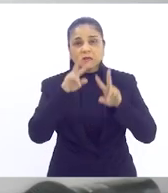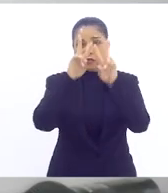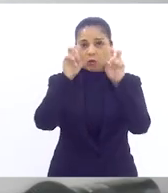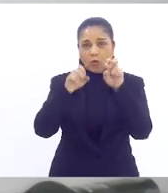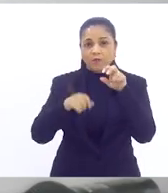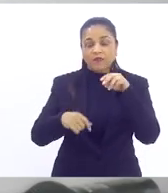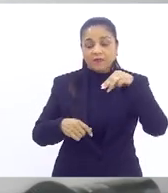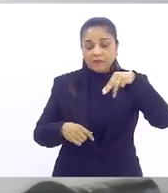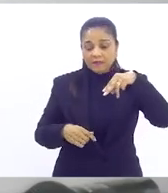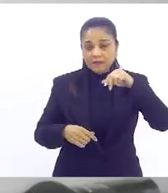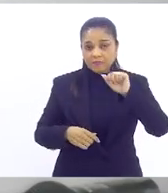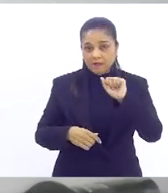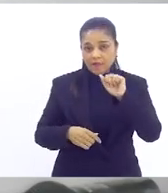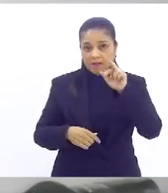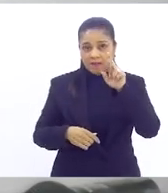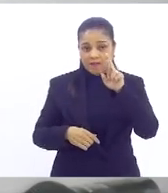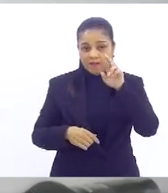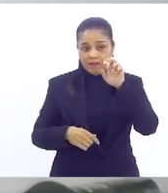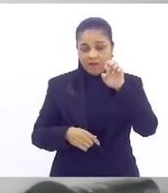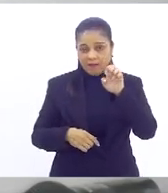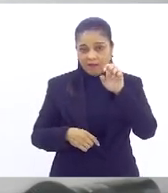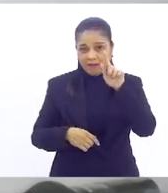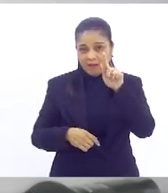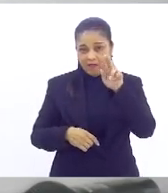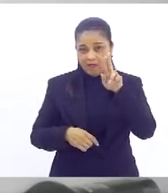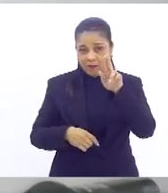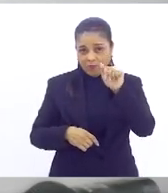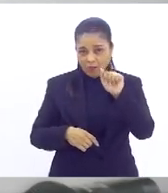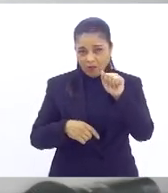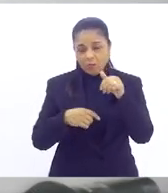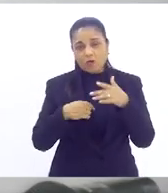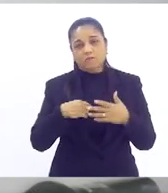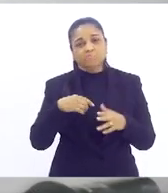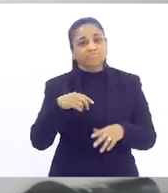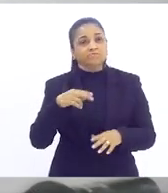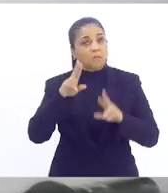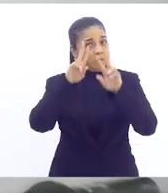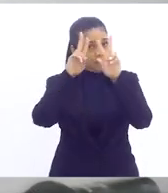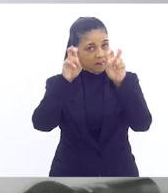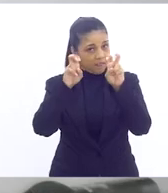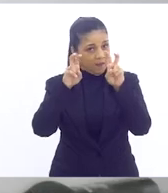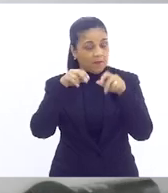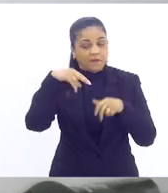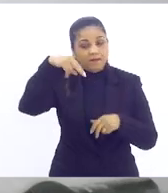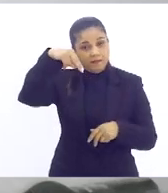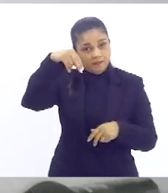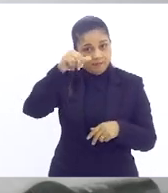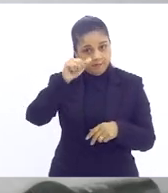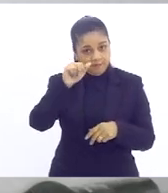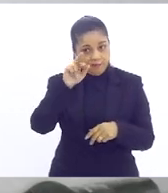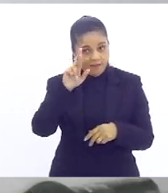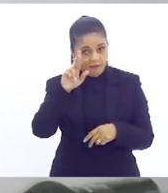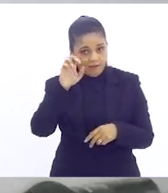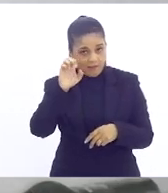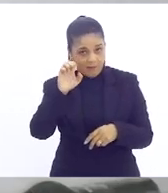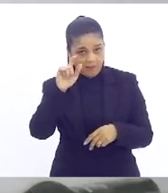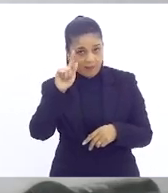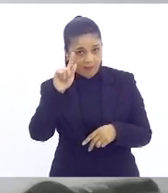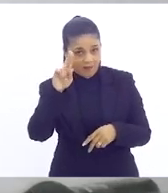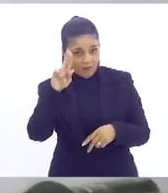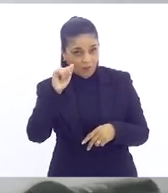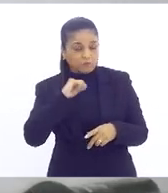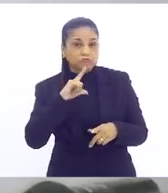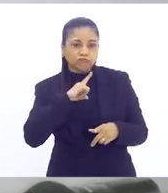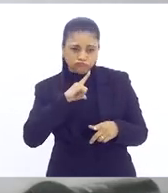e salvo erro de memória nesse projeto na régua tinha um número bastante